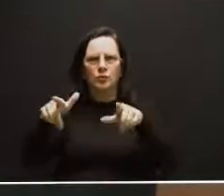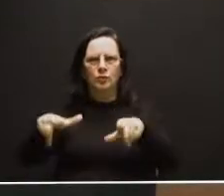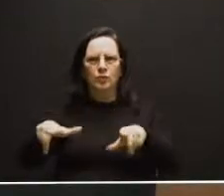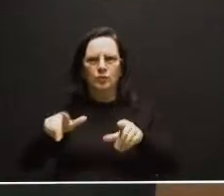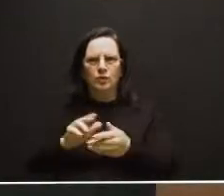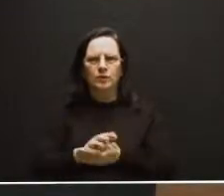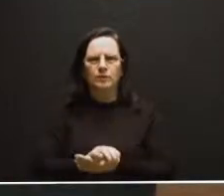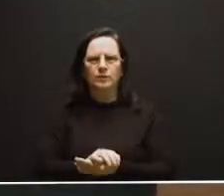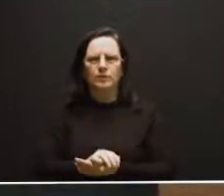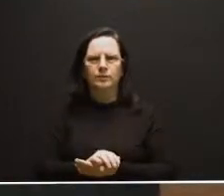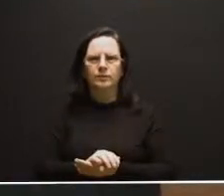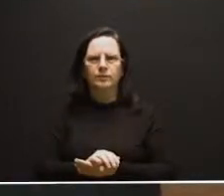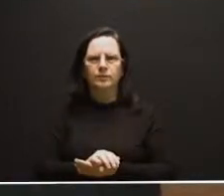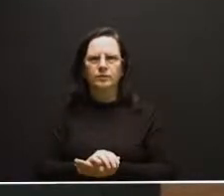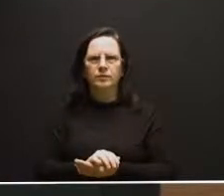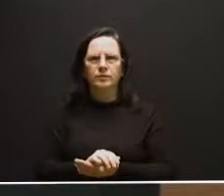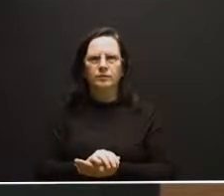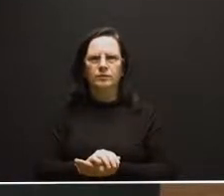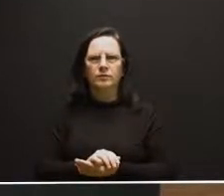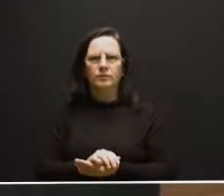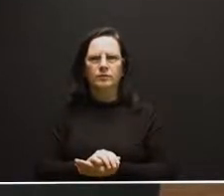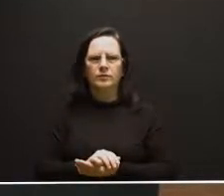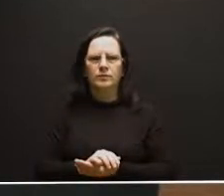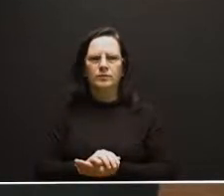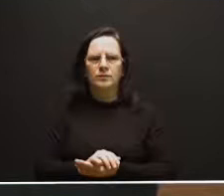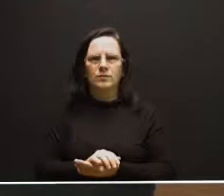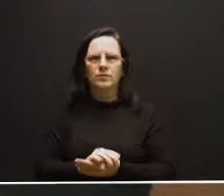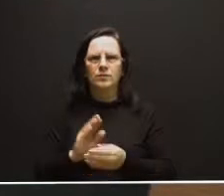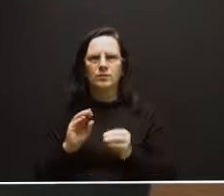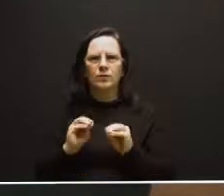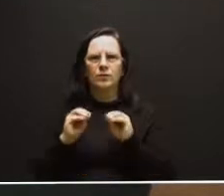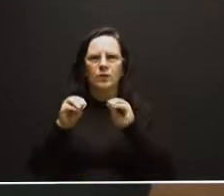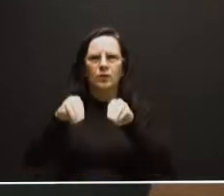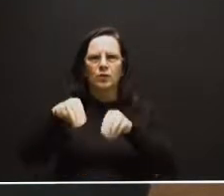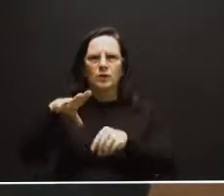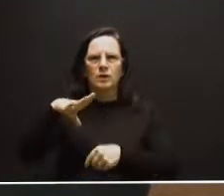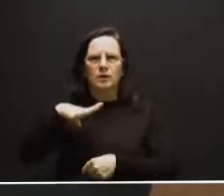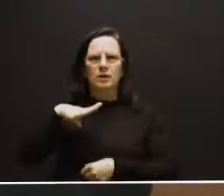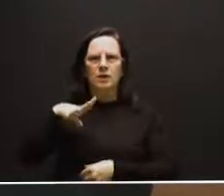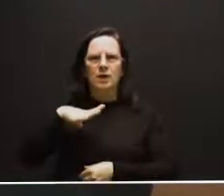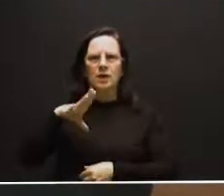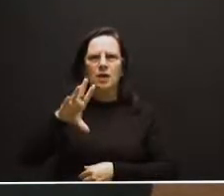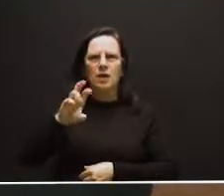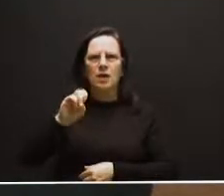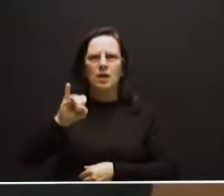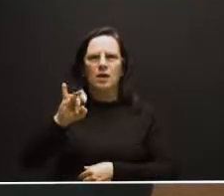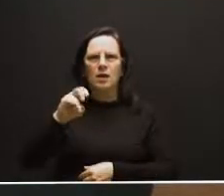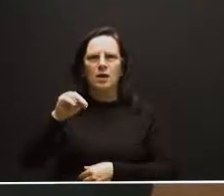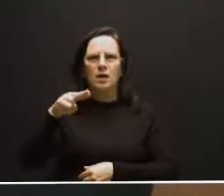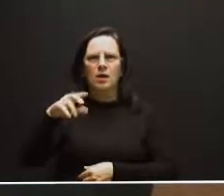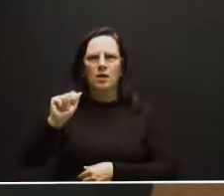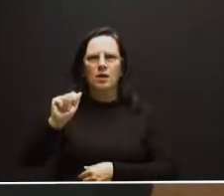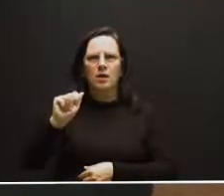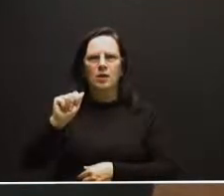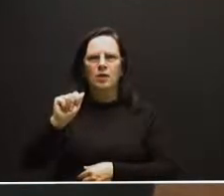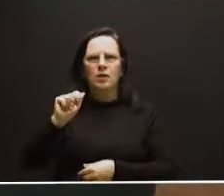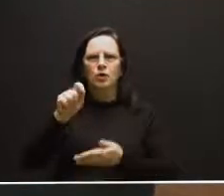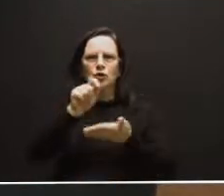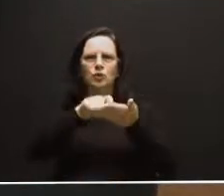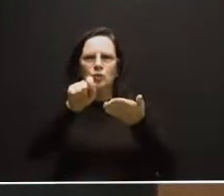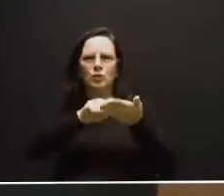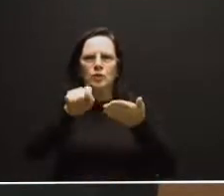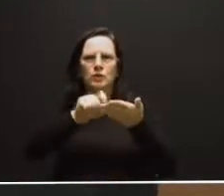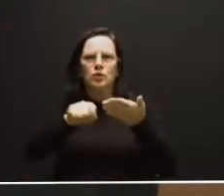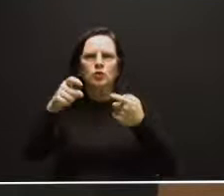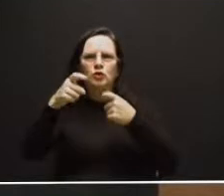encaminhe-se implantação em nossa cidade de sistema de marcação de consulta